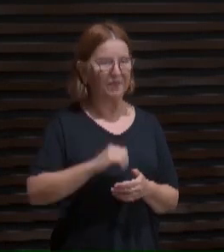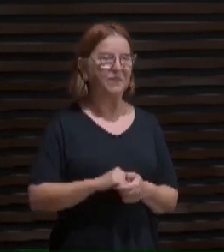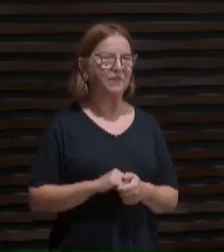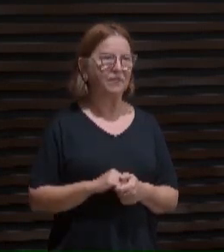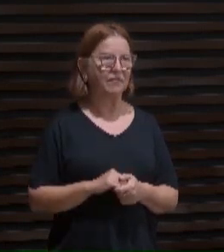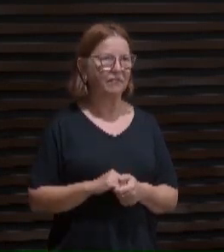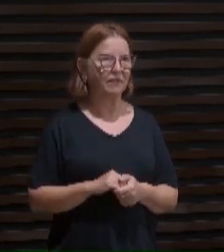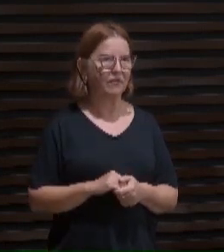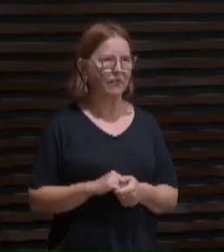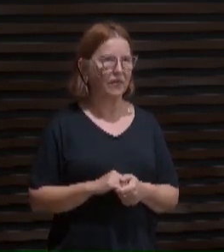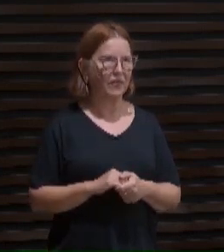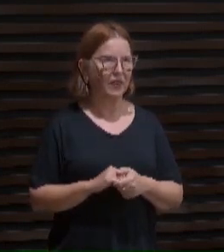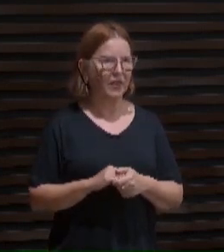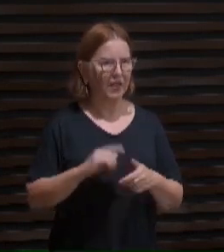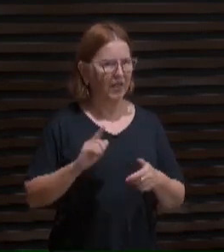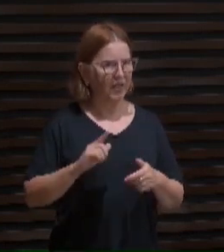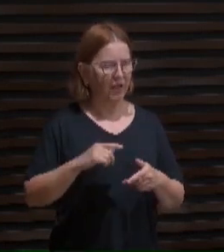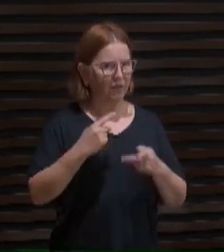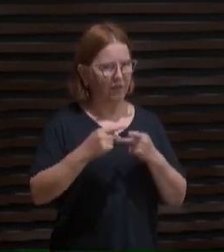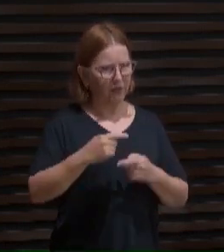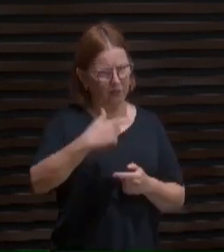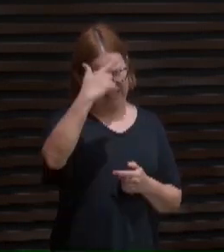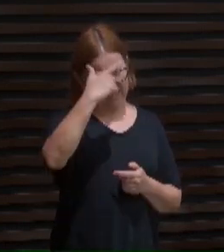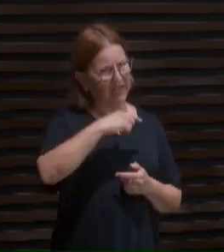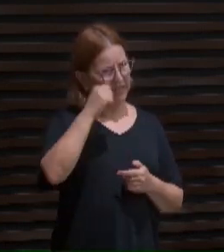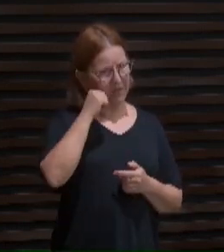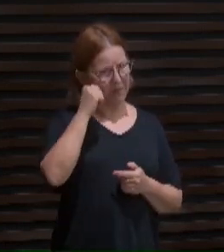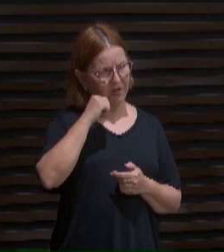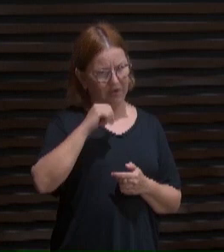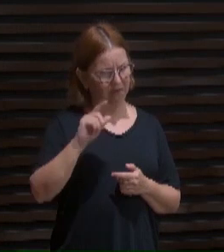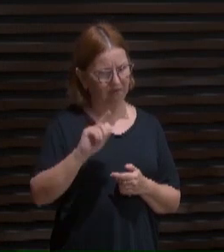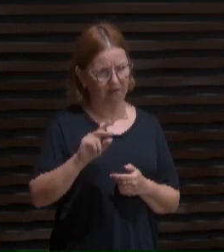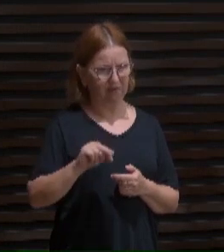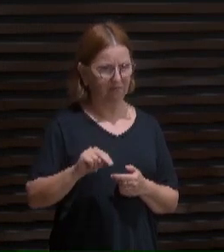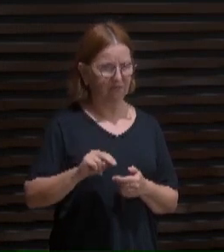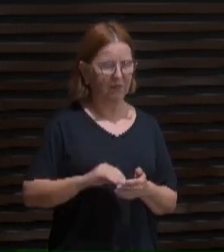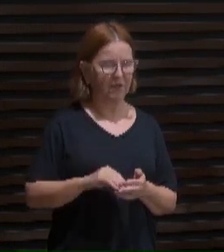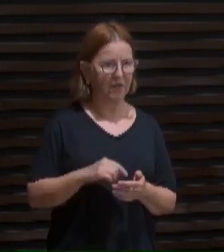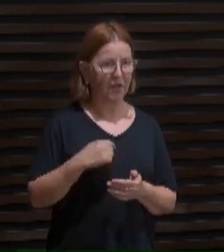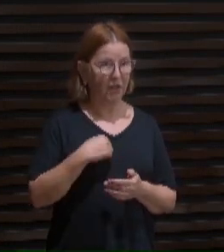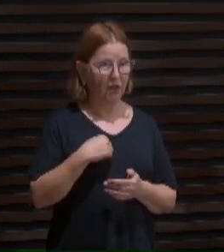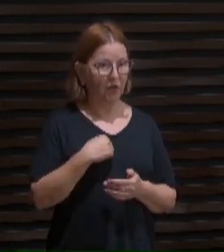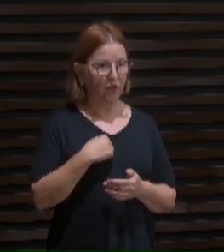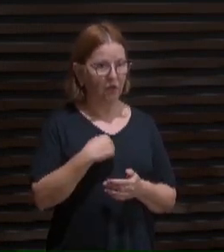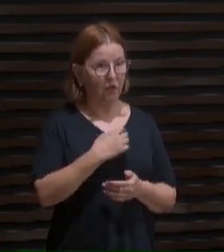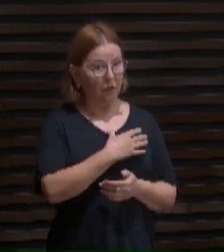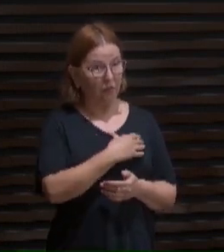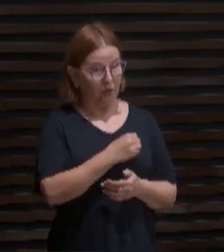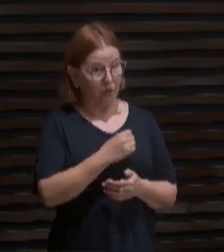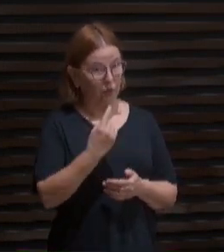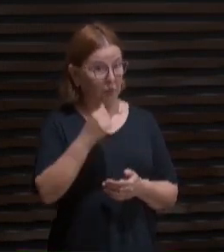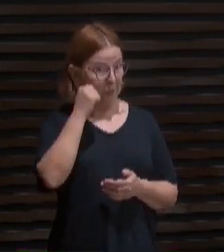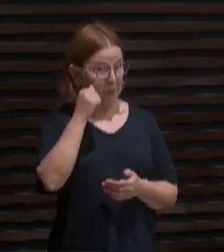Não vou atacar o caráter da mulher, jamais. Eu sou filho de uma ilustre